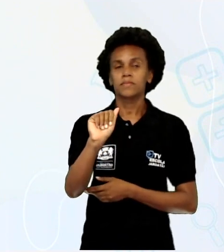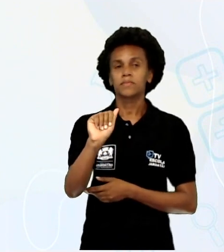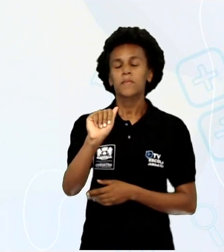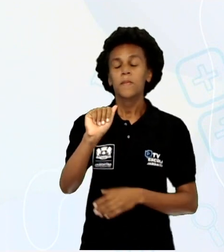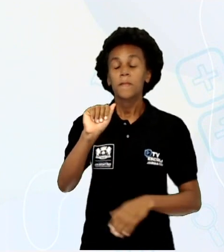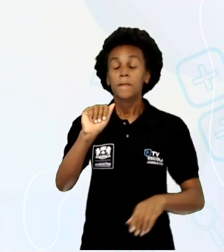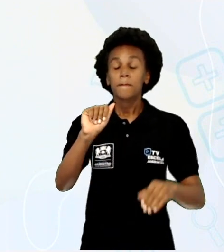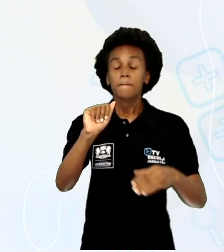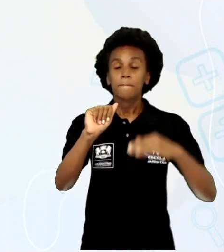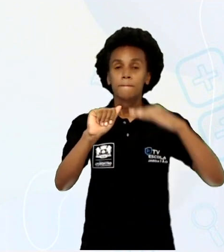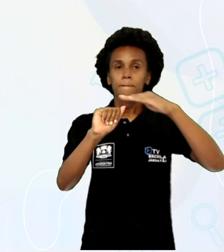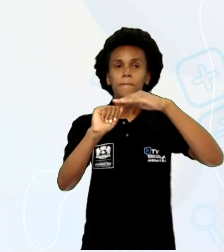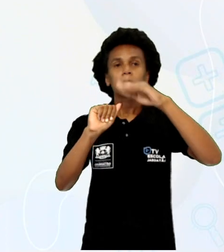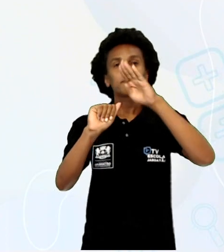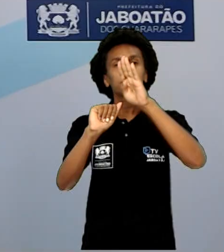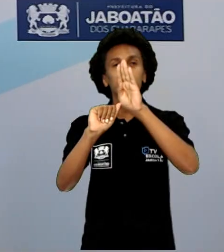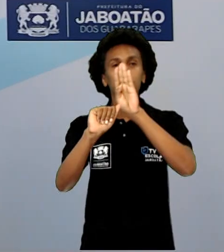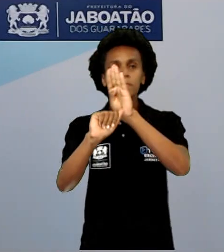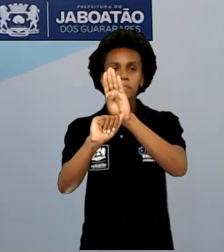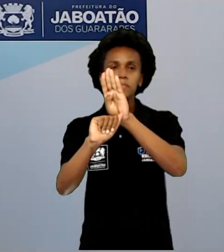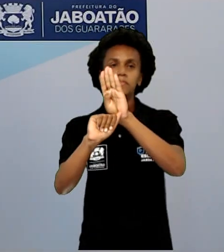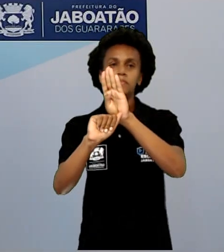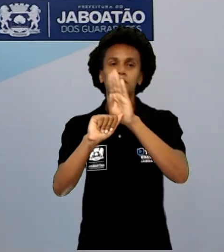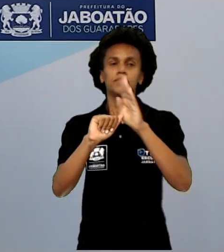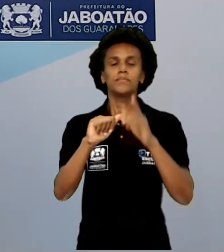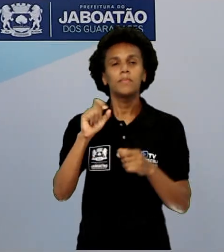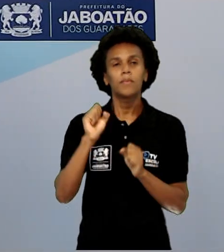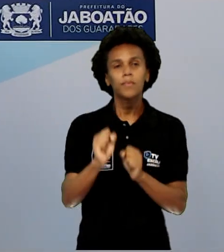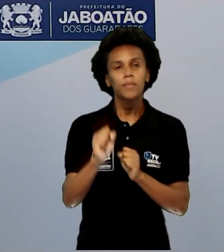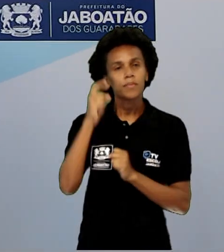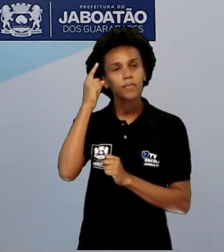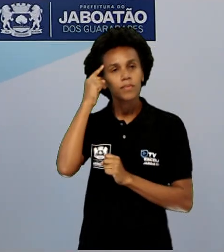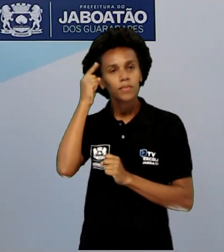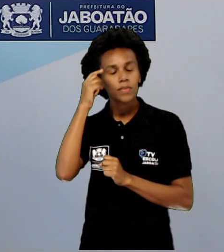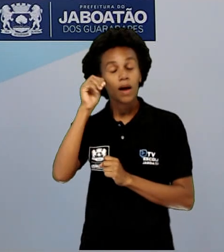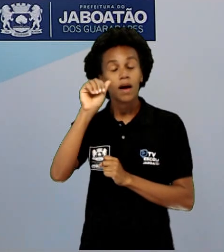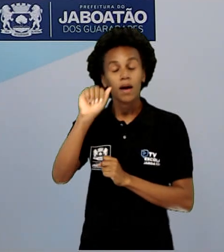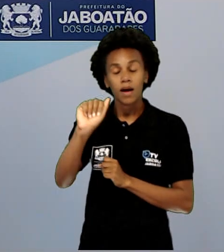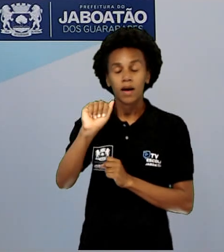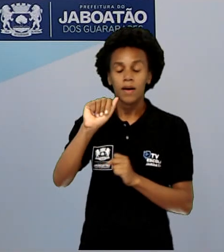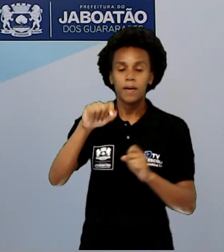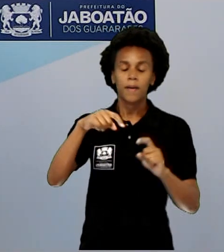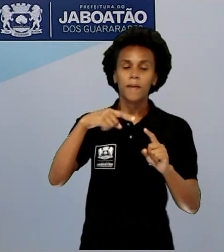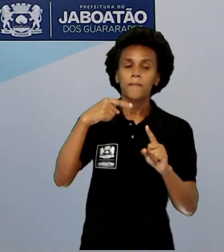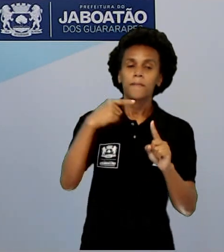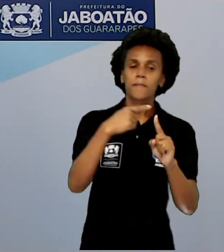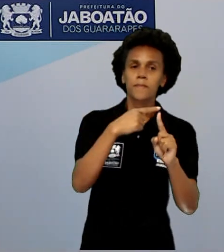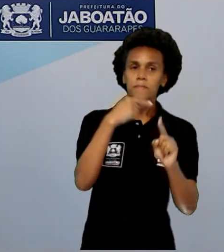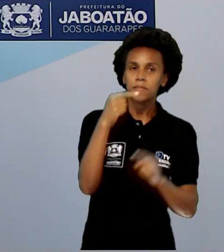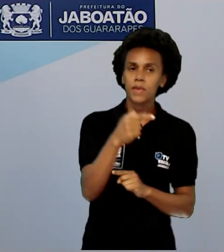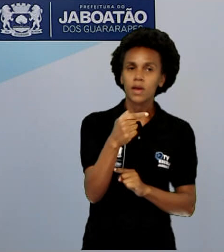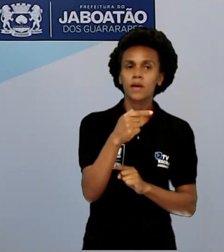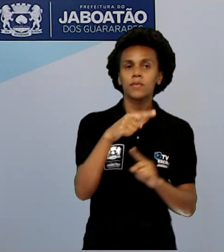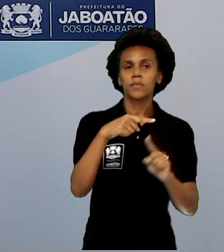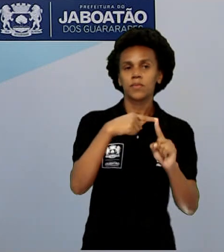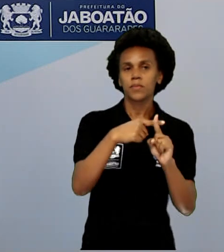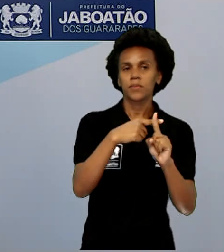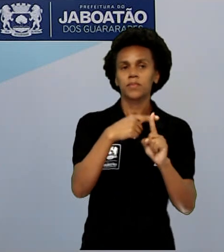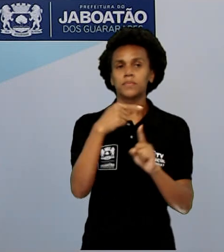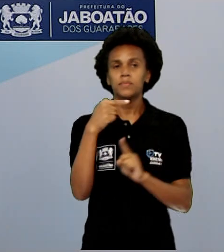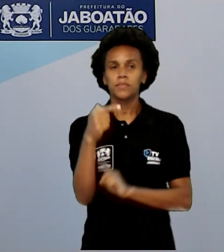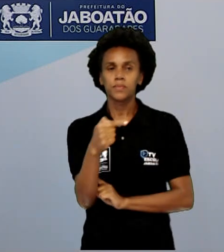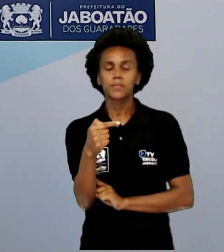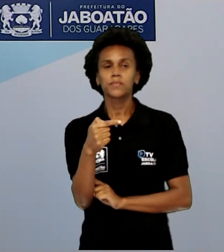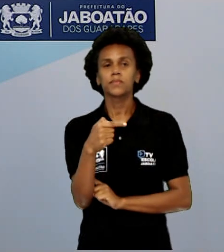aqui, mas você pode pensar no mais como sendo menos com menos, não é? Para dar mais. Então, o que é que eu vou fazer? Eu